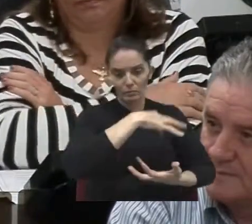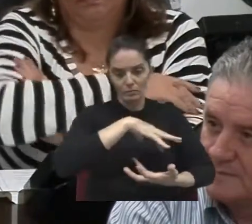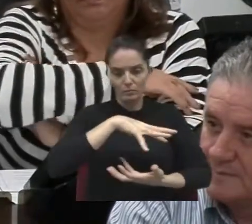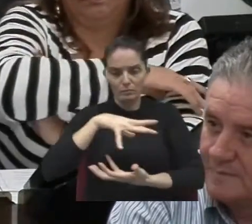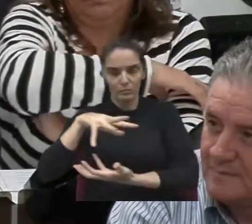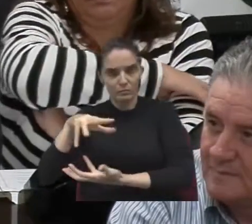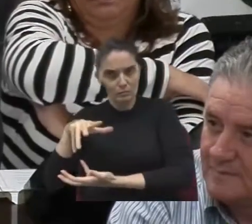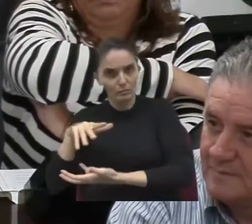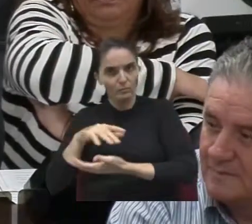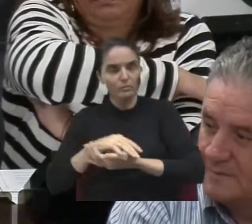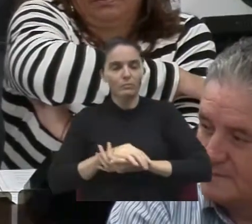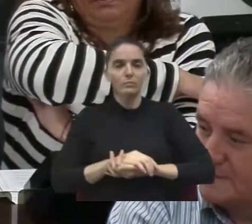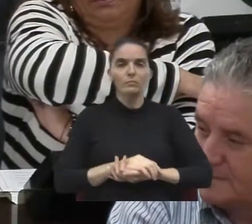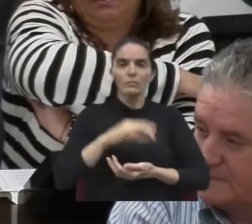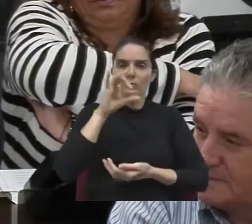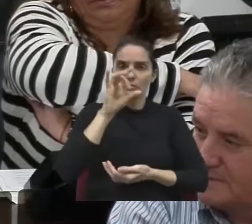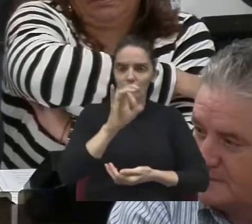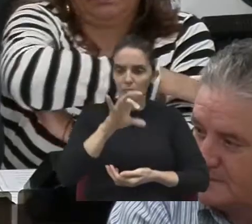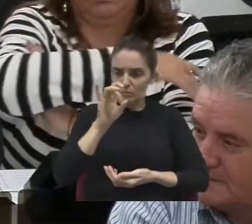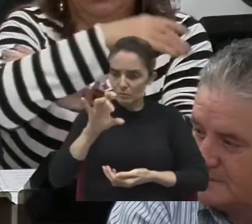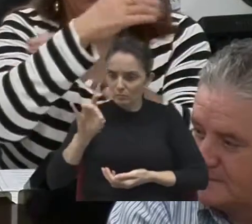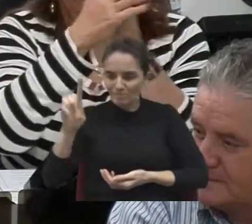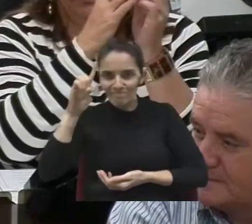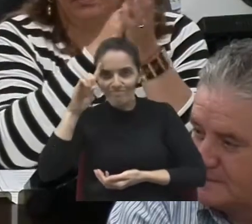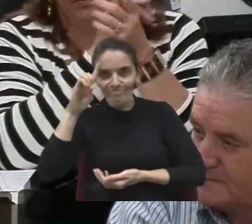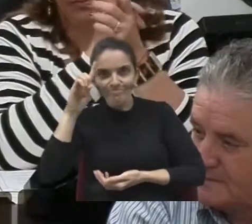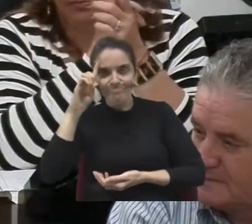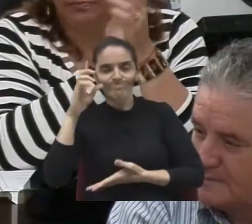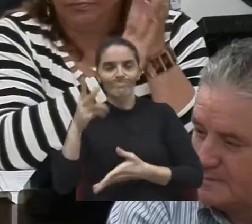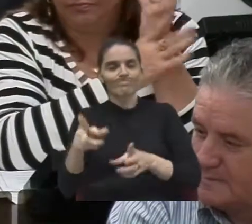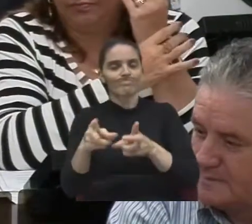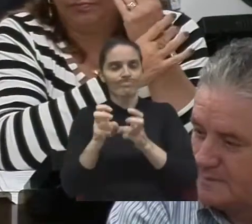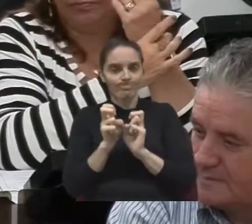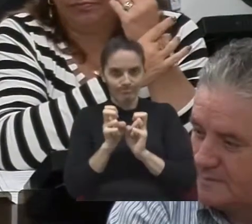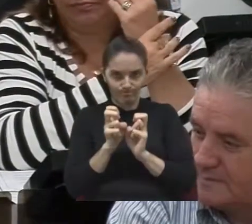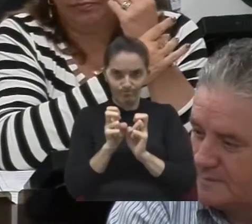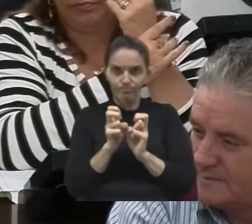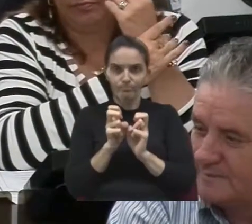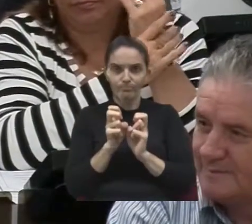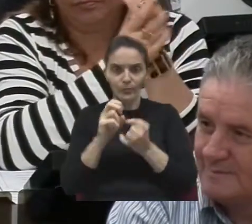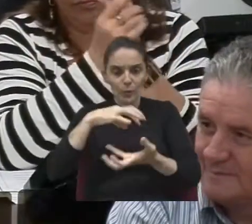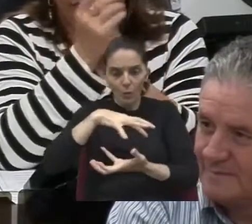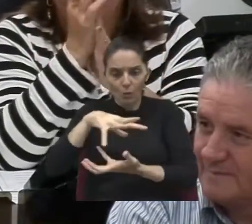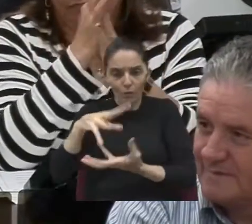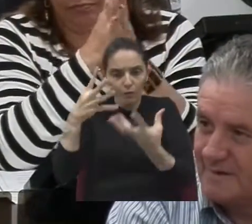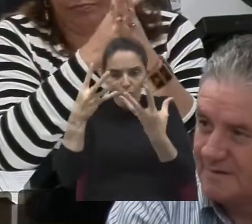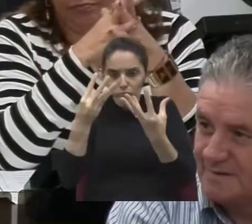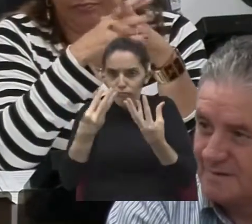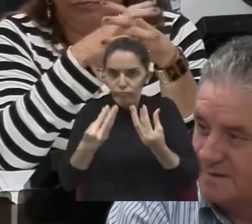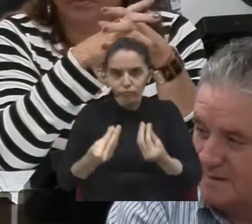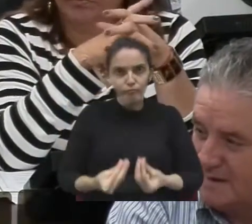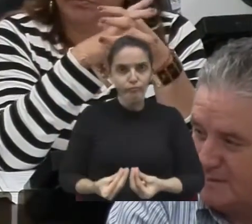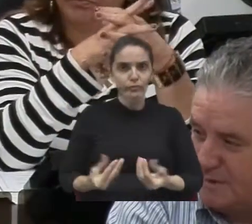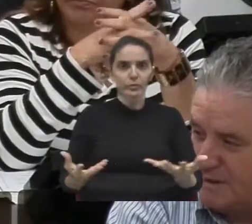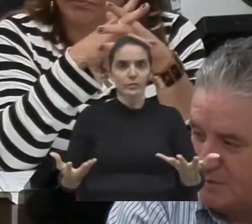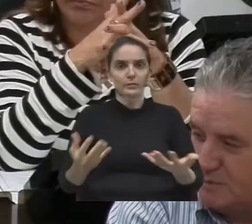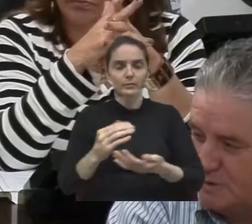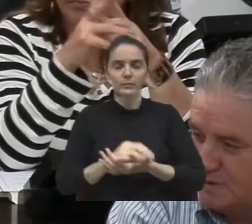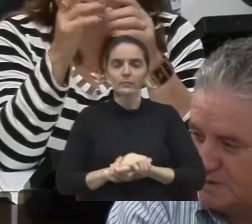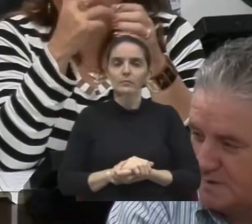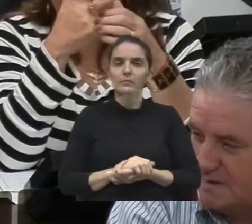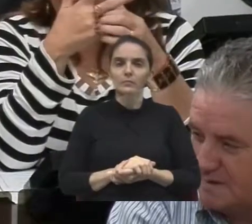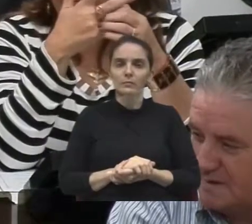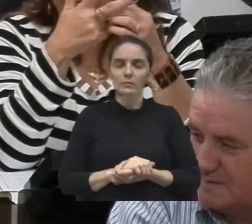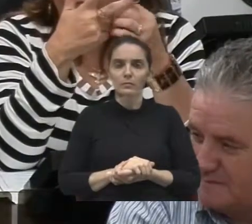que a cada dia nós vemos que está sendo cada dia mais desgastado, degradado,